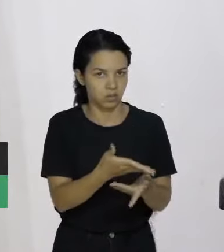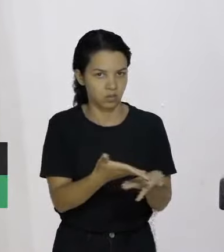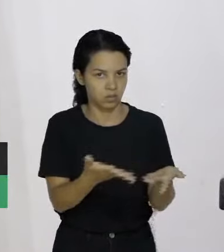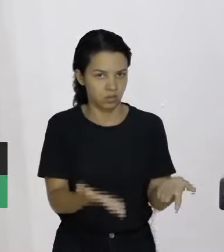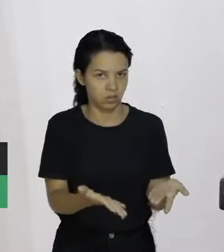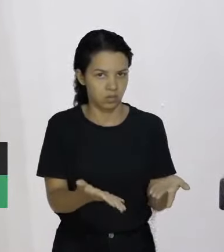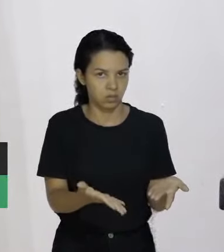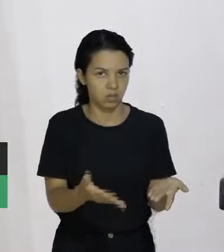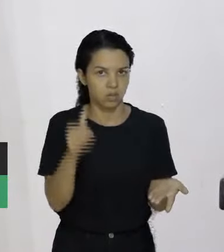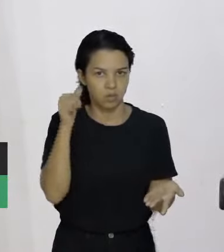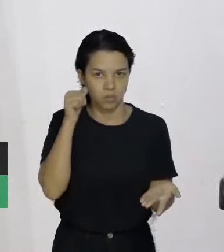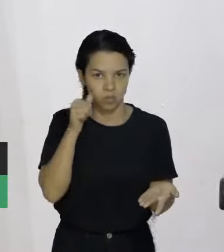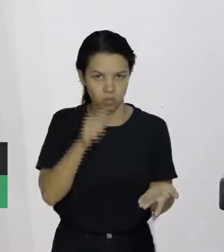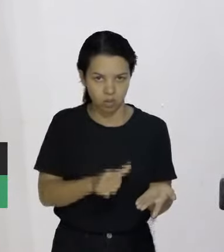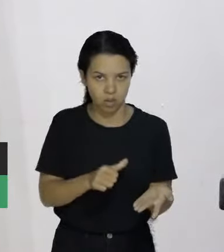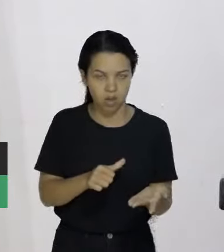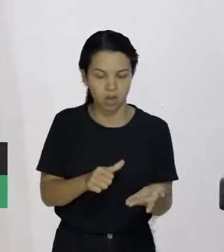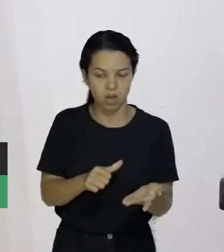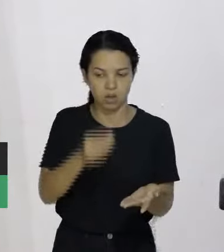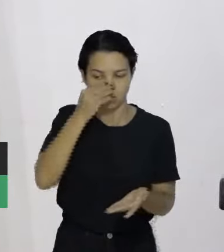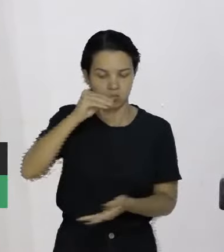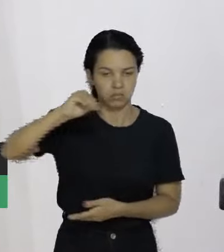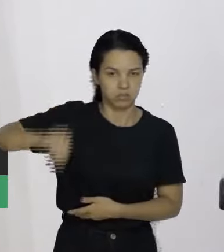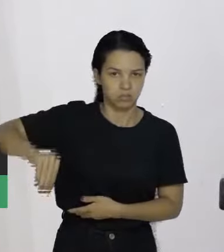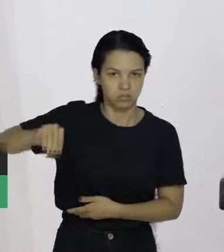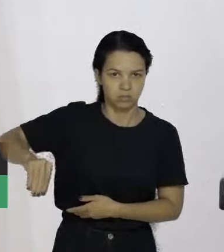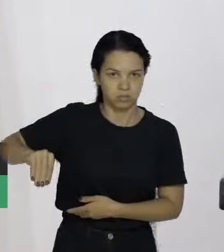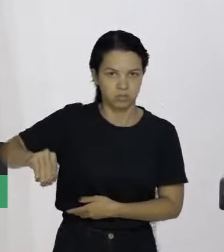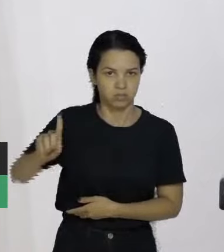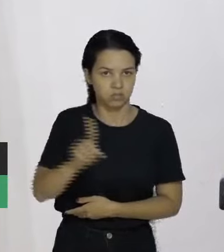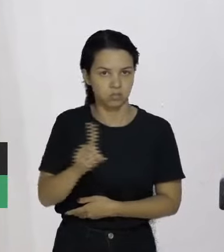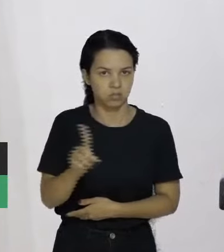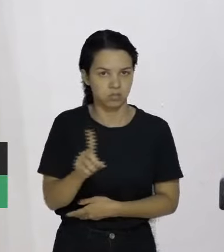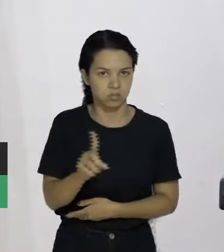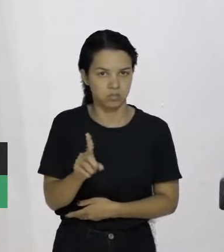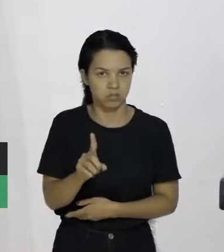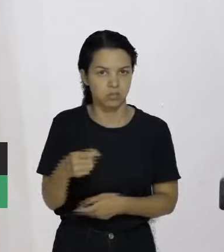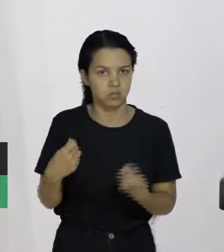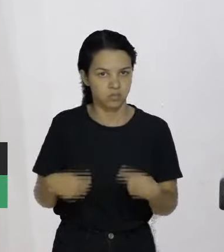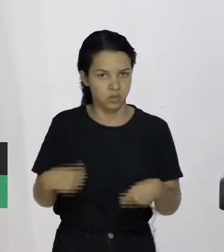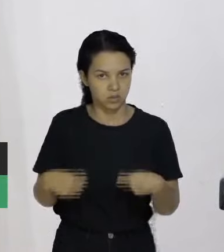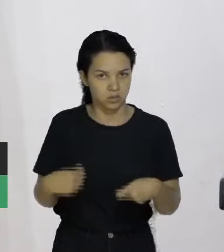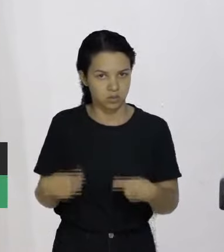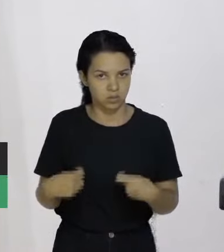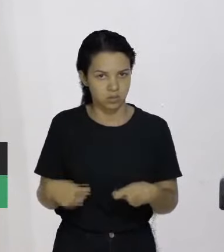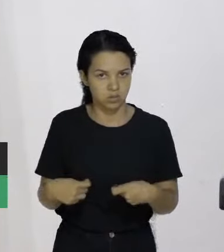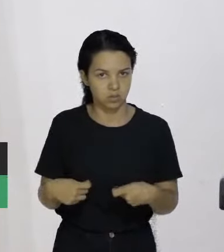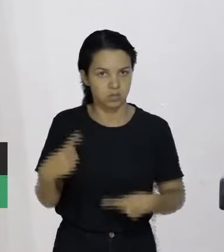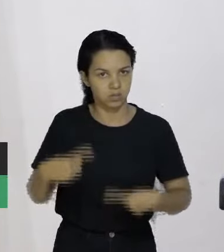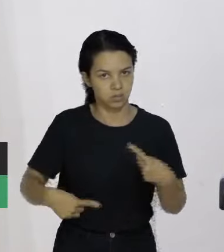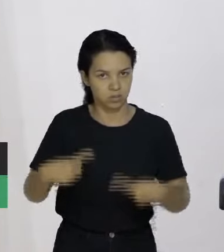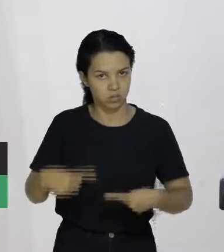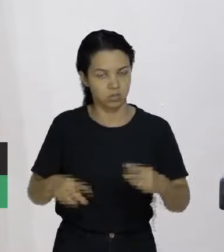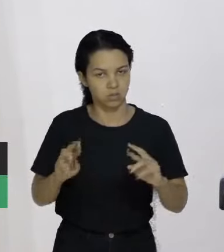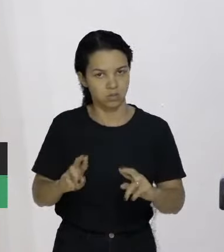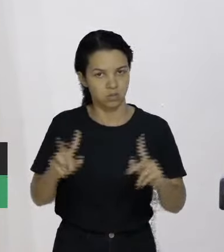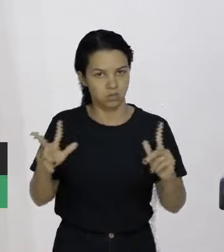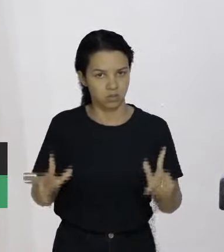desprotegendo as mulheres essas coisas tem que ser tratada de outra maneira